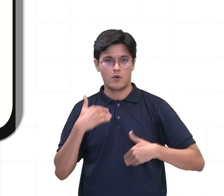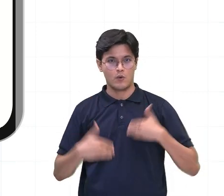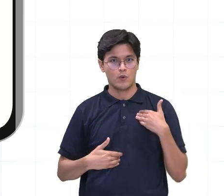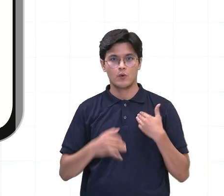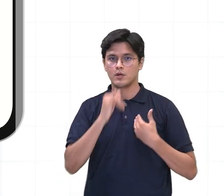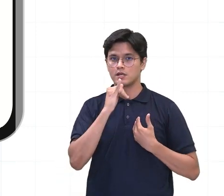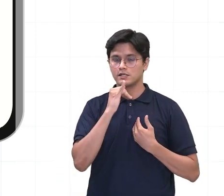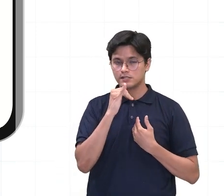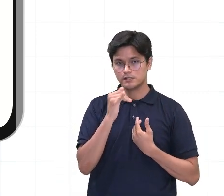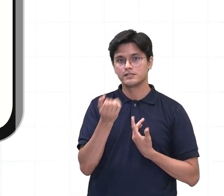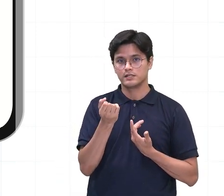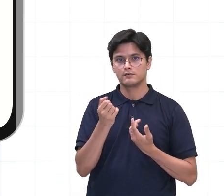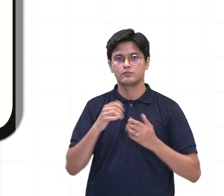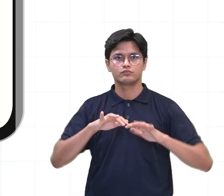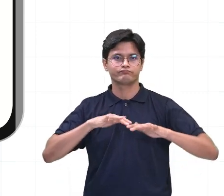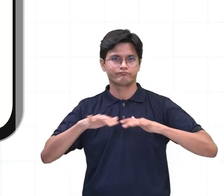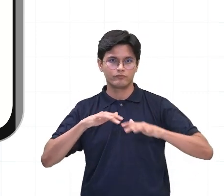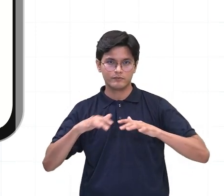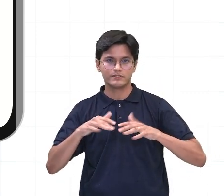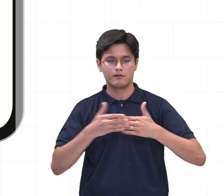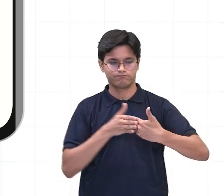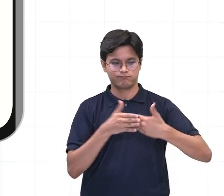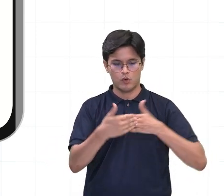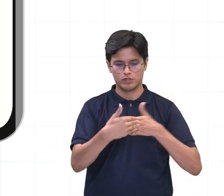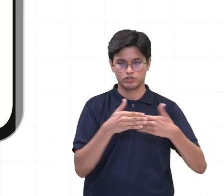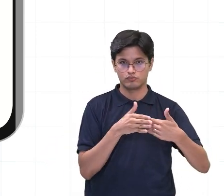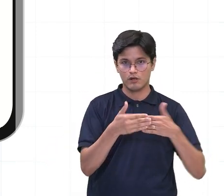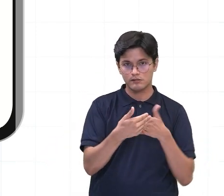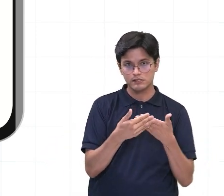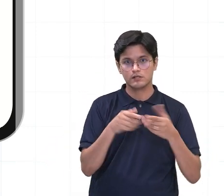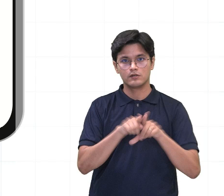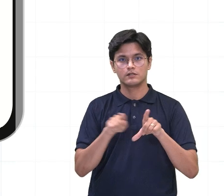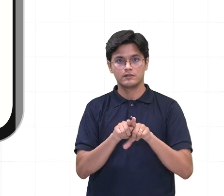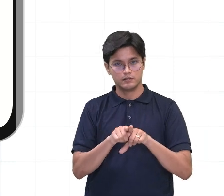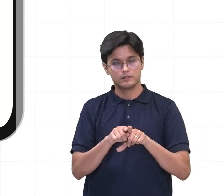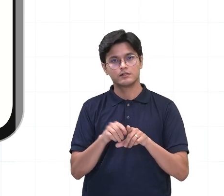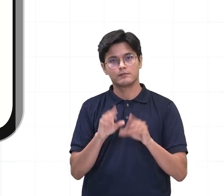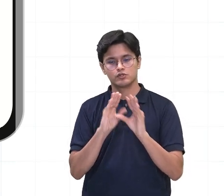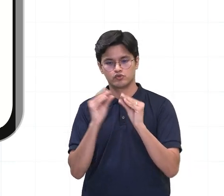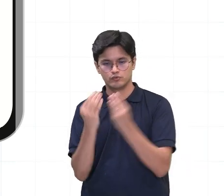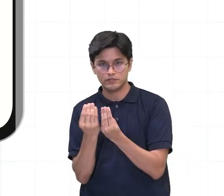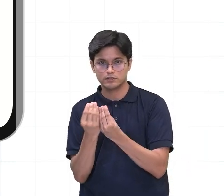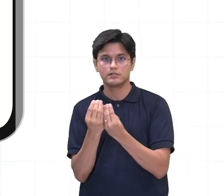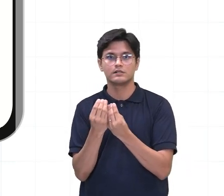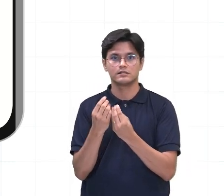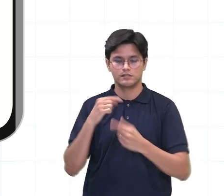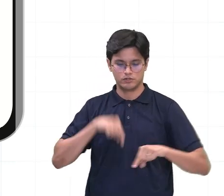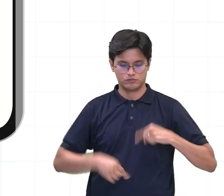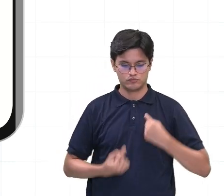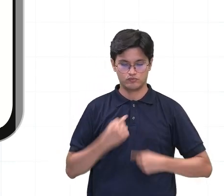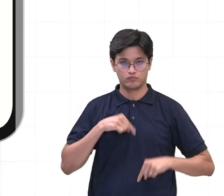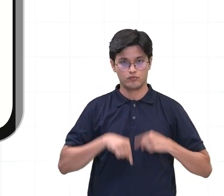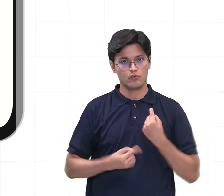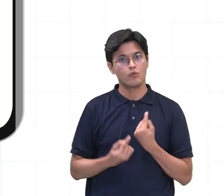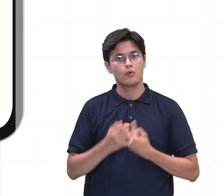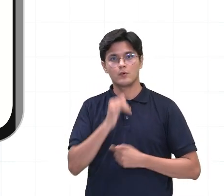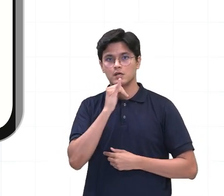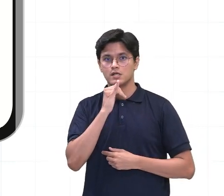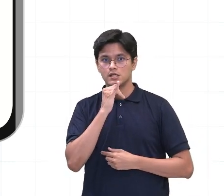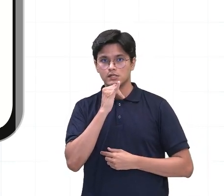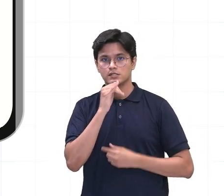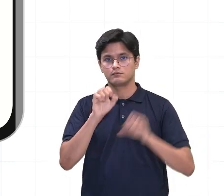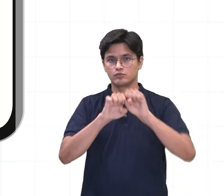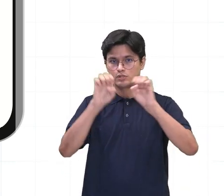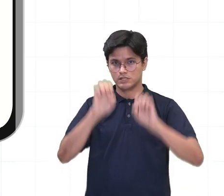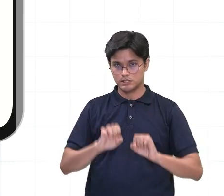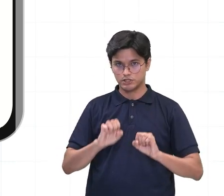corpo, né? Vai movimentar ossos, articulações, movimento de substâncias dentro do corpo, como é o caso do sistema digestório, que é com o tubo